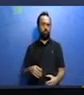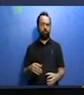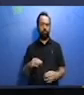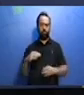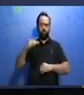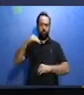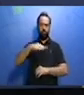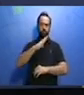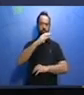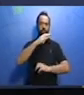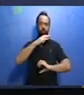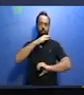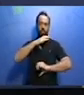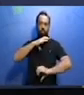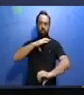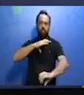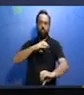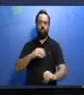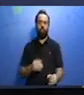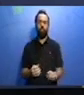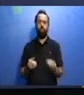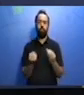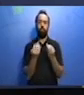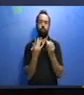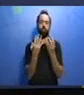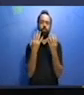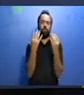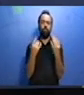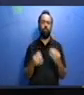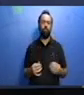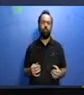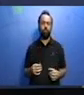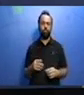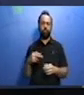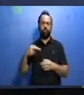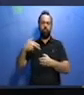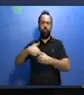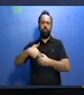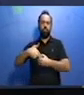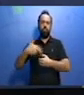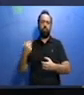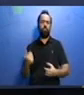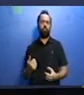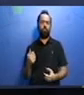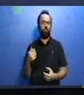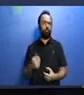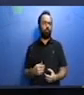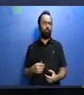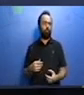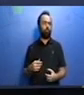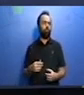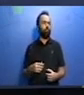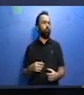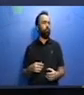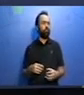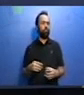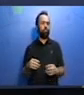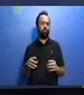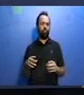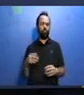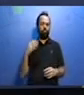mar. A queima de combustíveis fósseis, como a gasolina, o óleo diesel, que gera